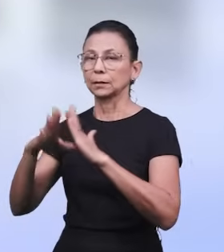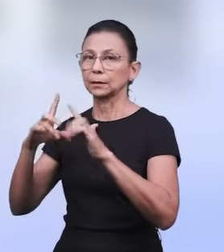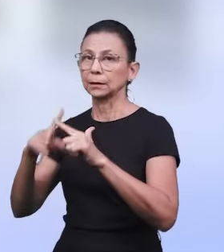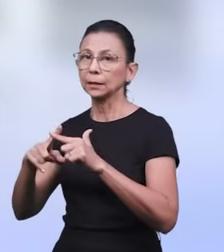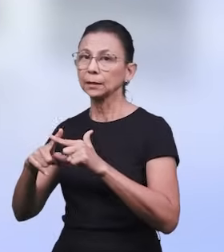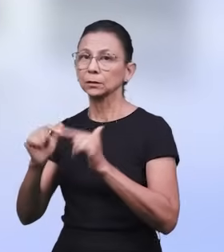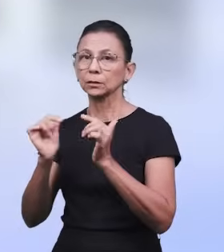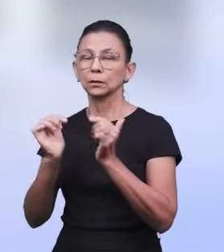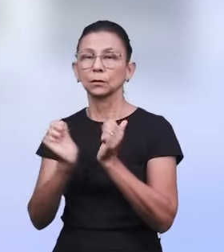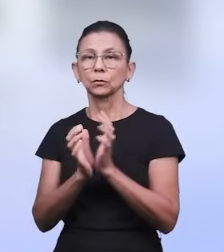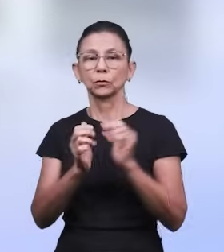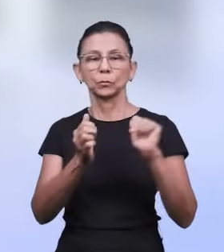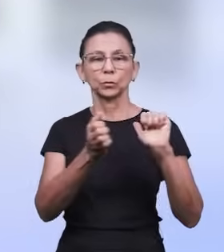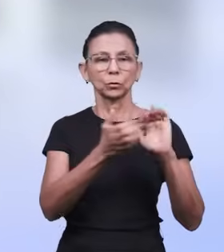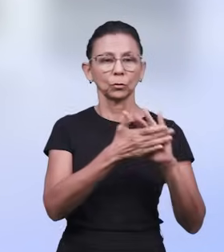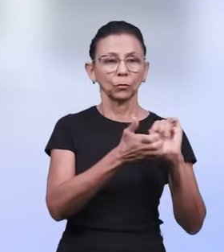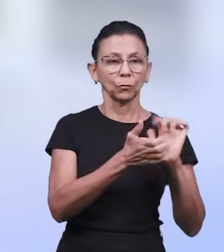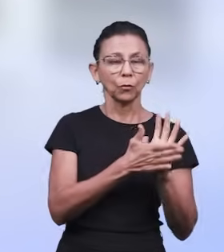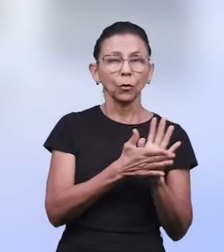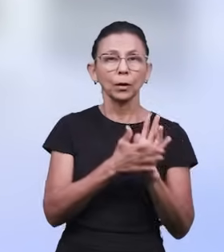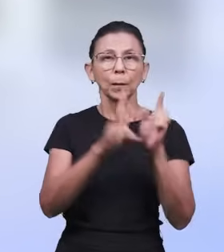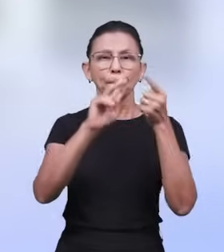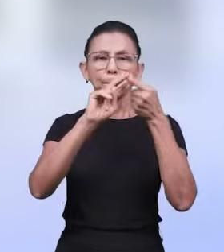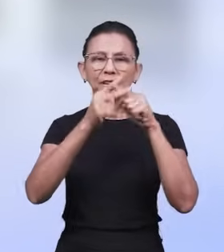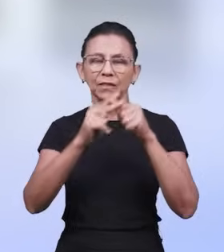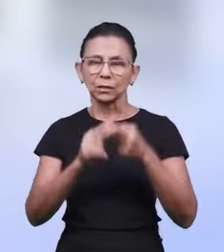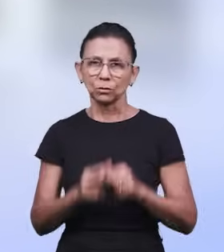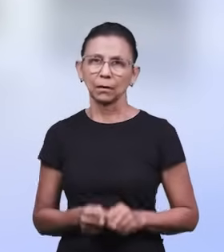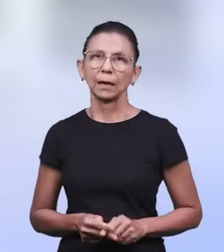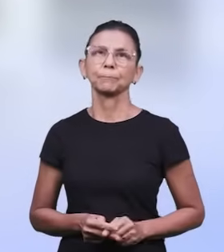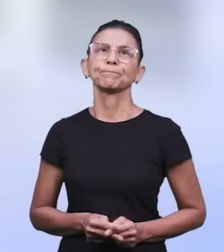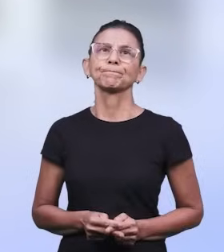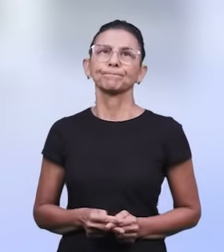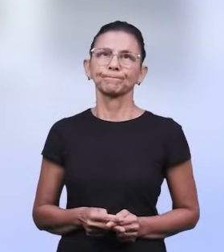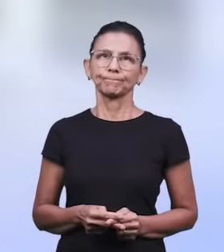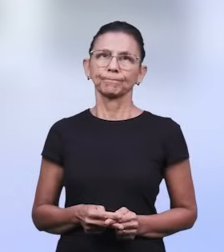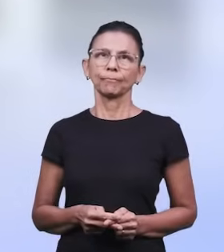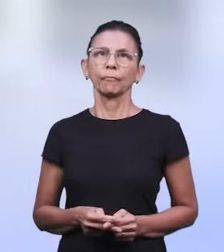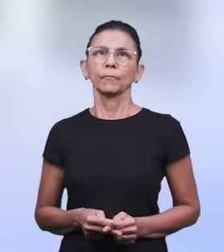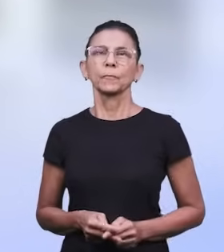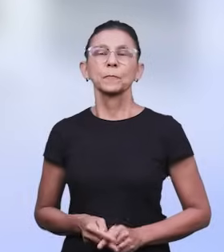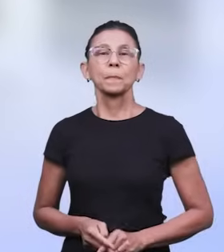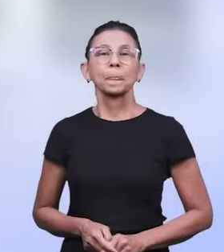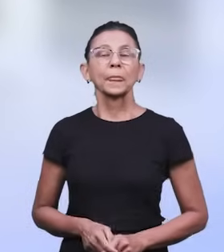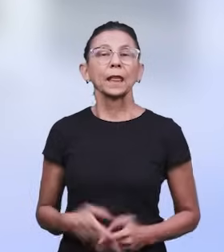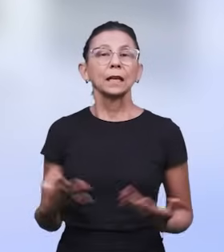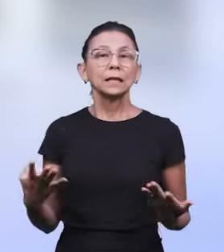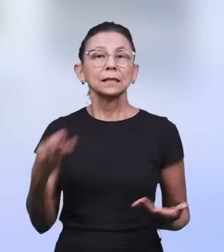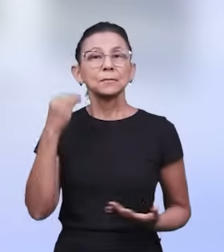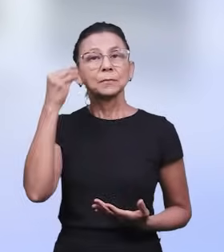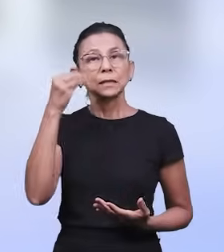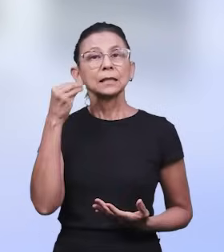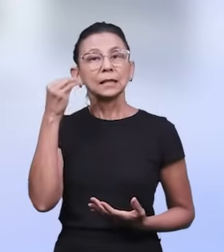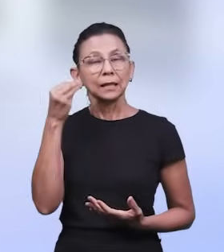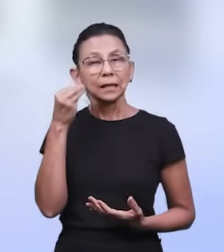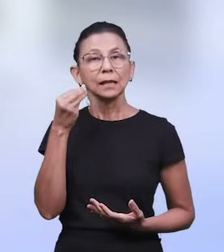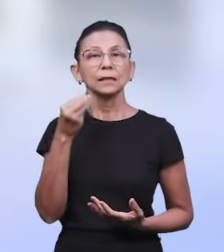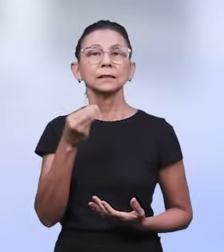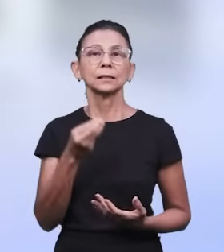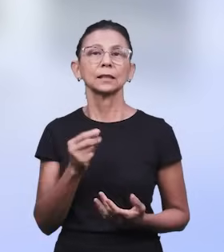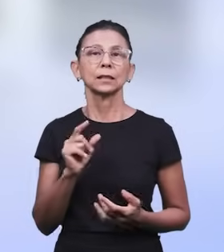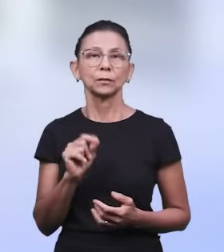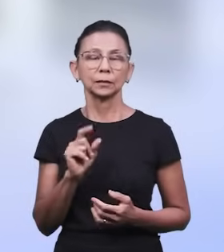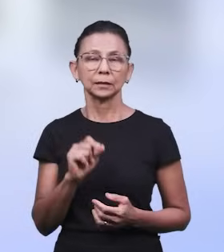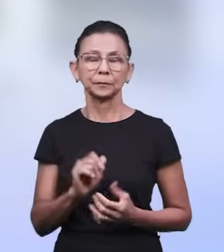os irmãos, estariam aperfeiçoados no louvor. E nós recebemos uma bênção muito grande quando nós chegamos aqui, que a ênfase